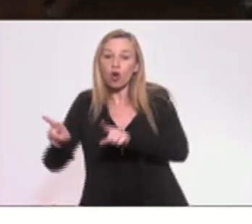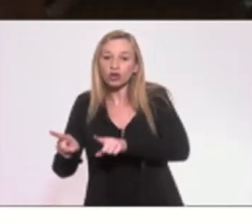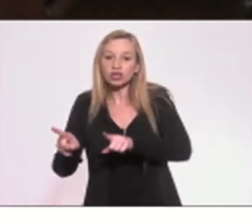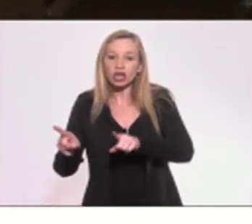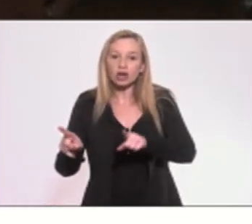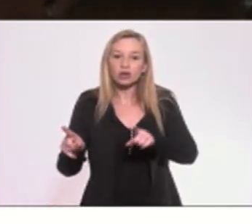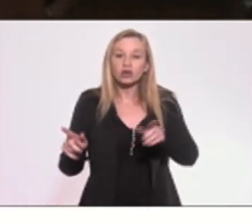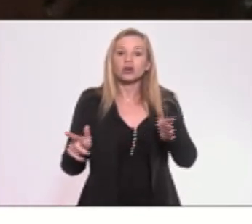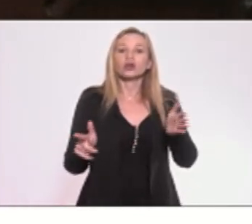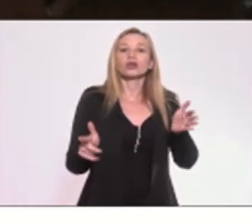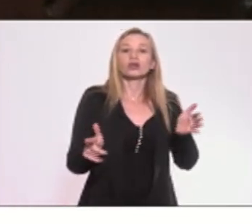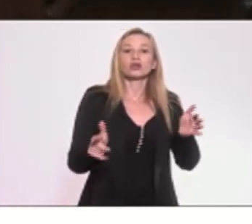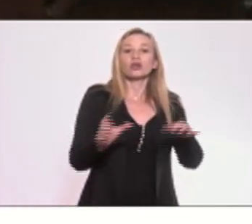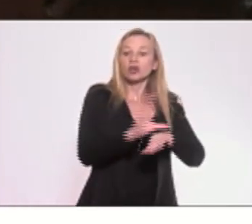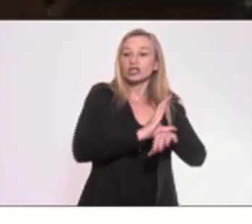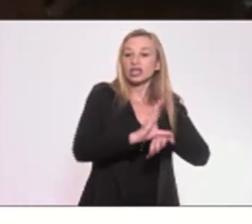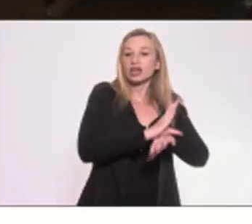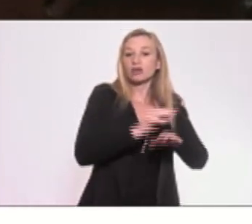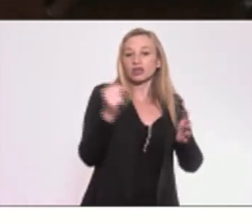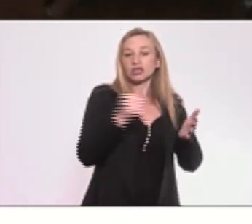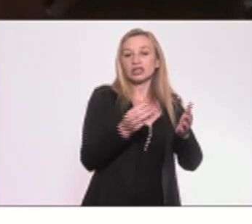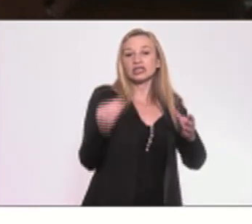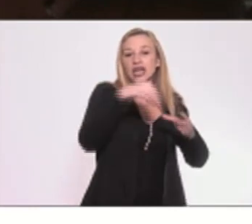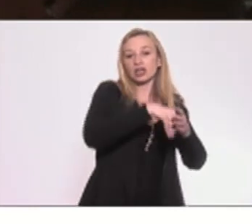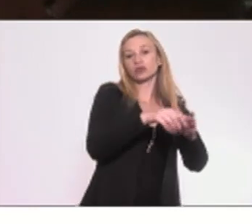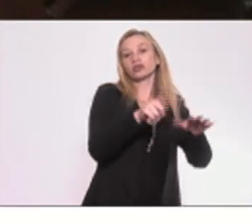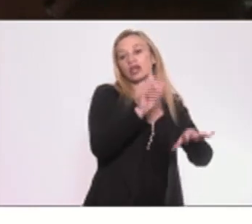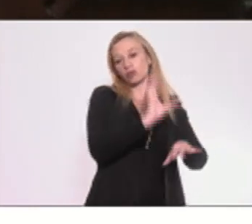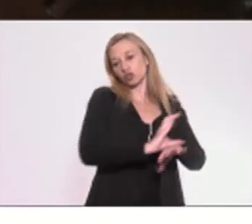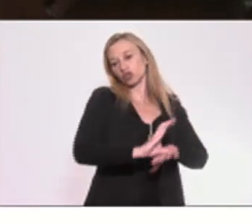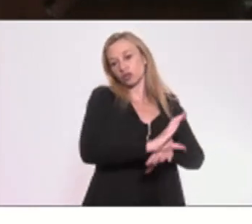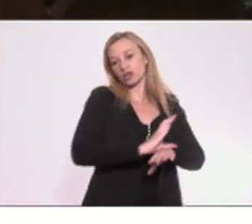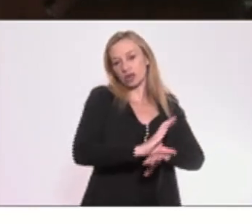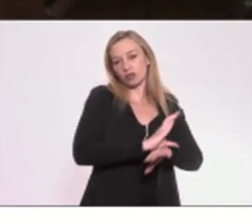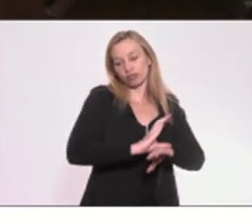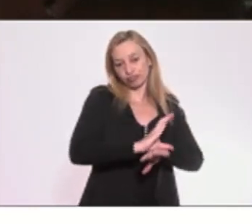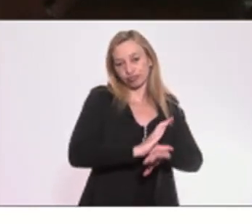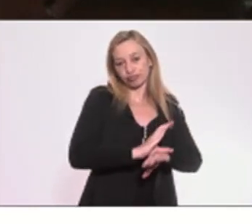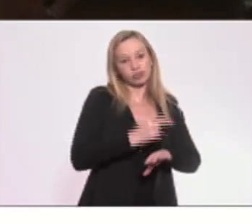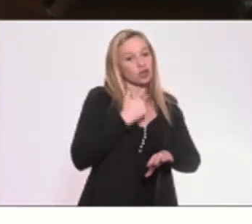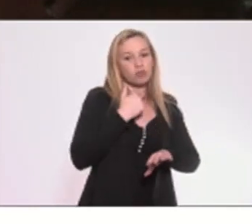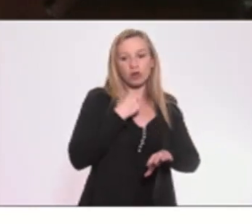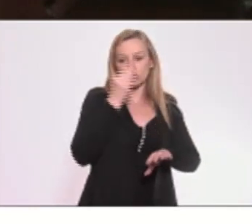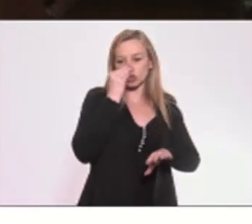desde 1997, quando eu entrei na faculdade.